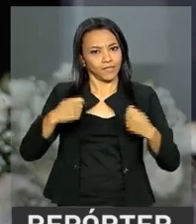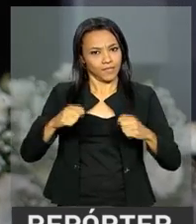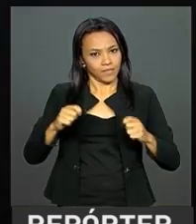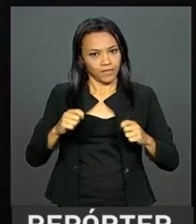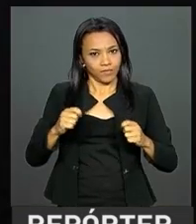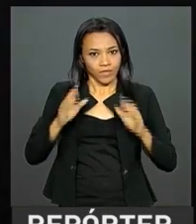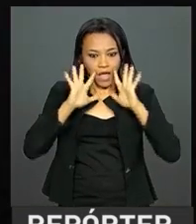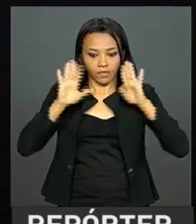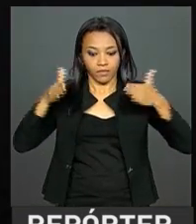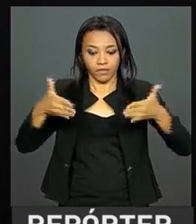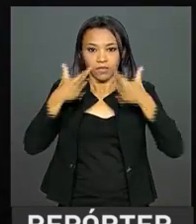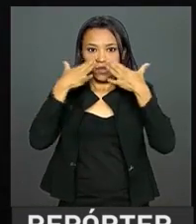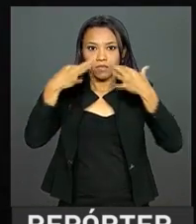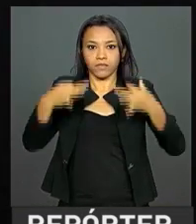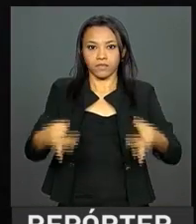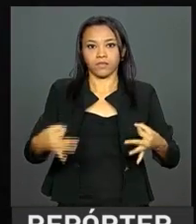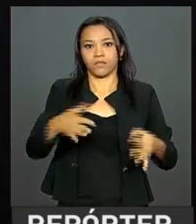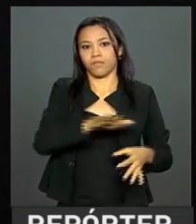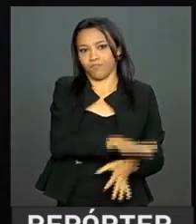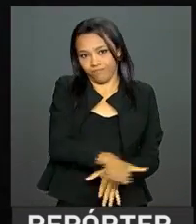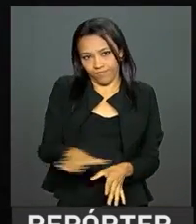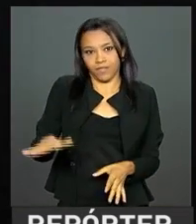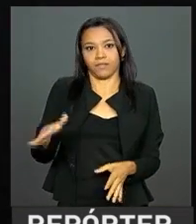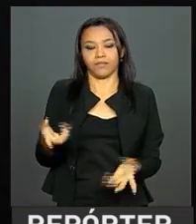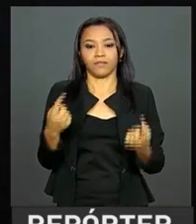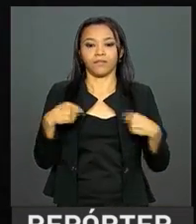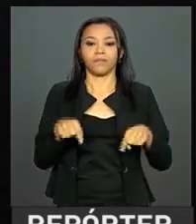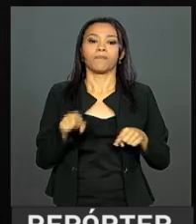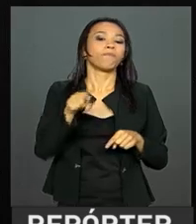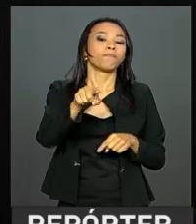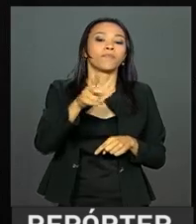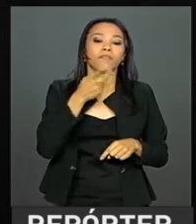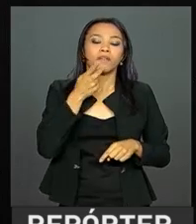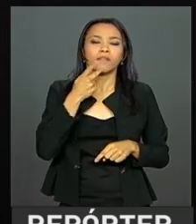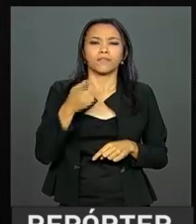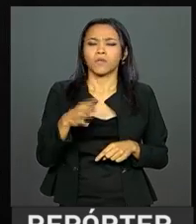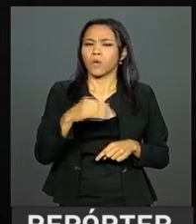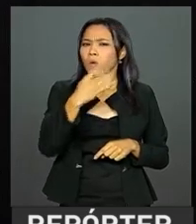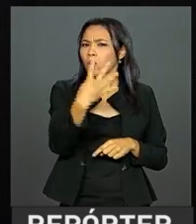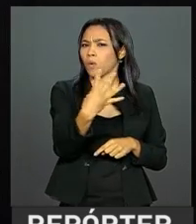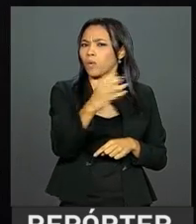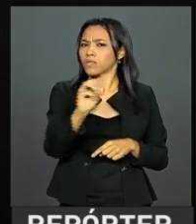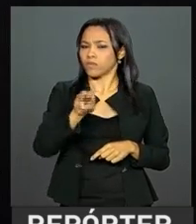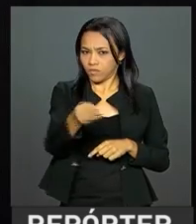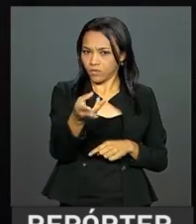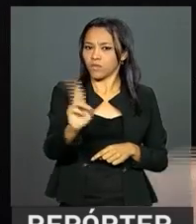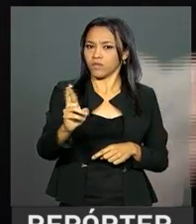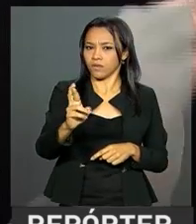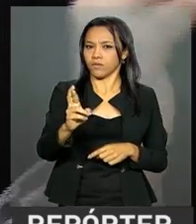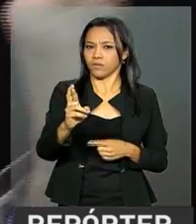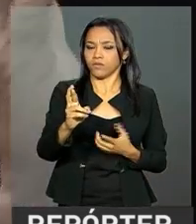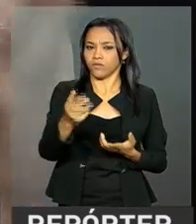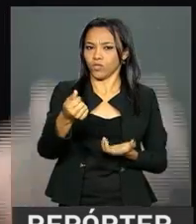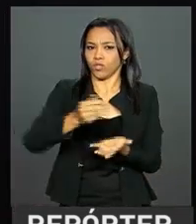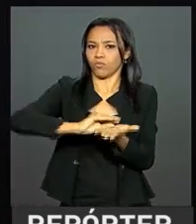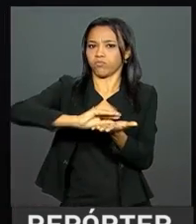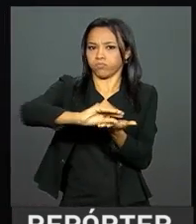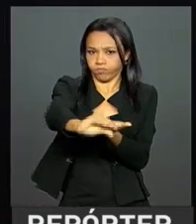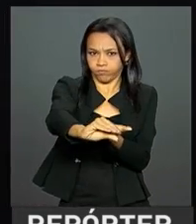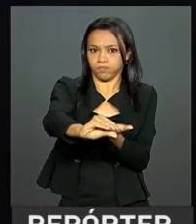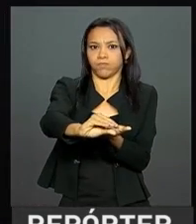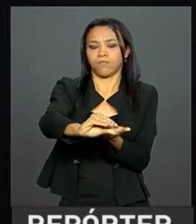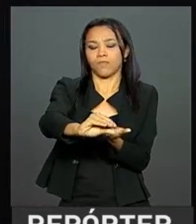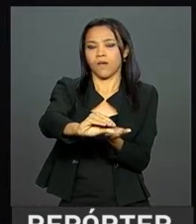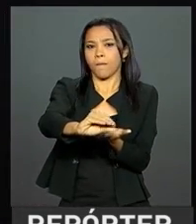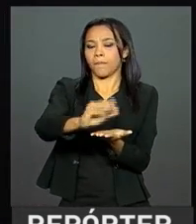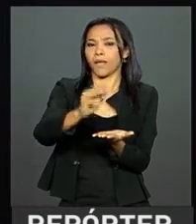infância é o começo nós estamos temos um orçamento Inicial aí na faixa de r00 milhões deais mas nós nós pretendemos chegar